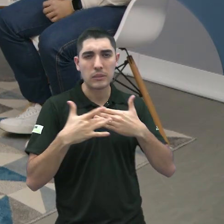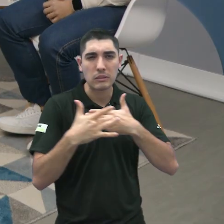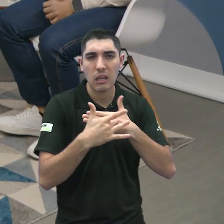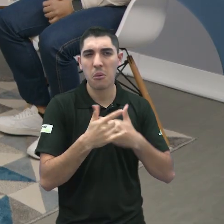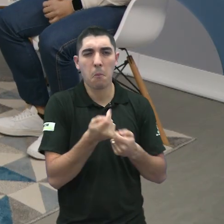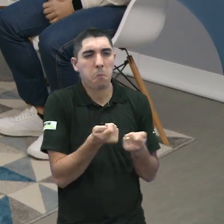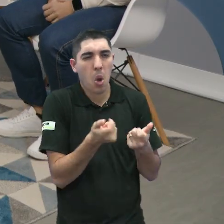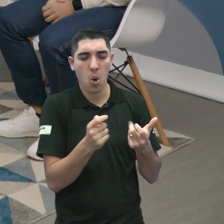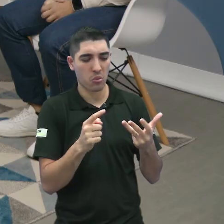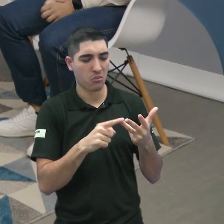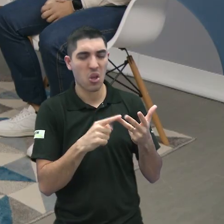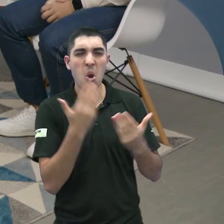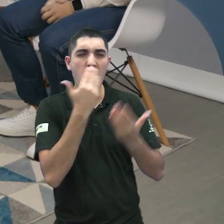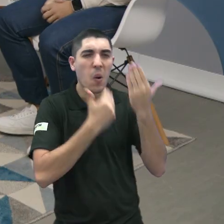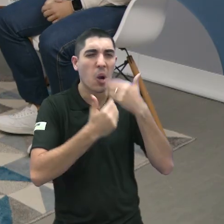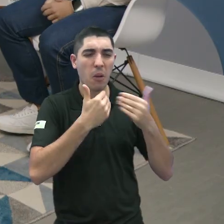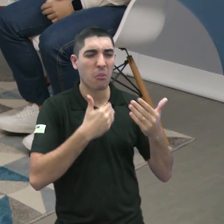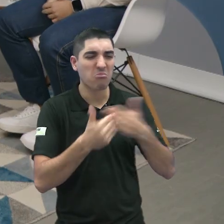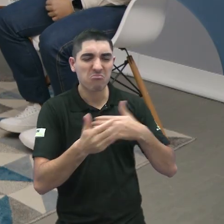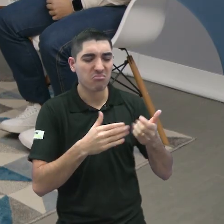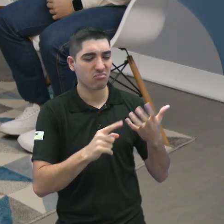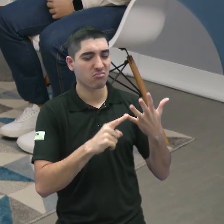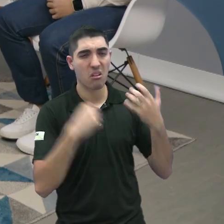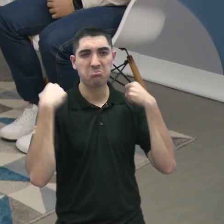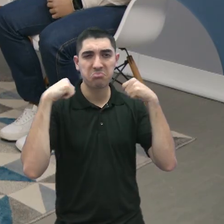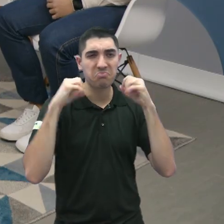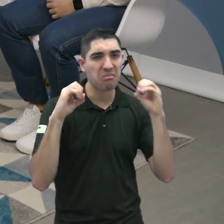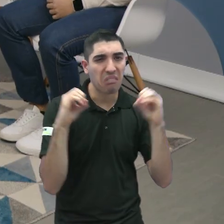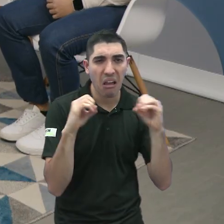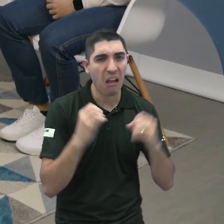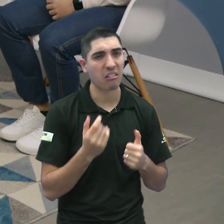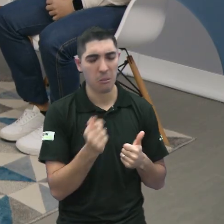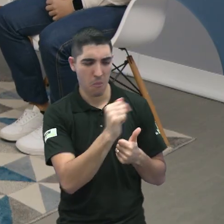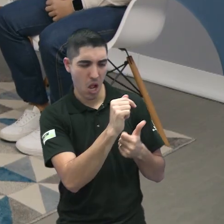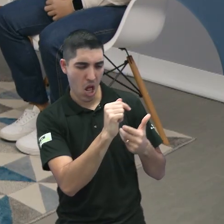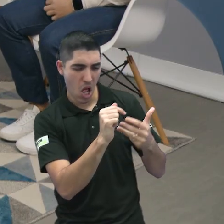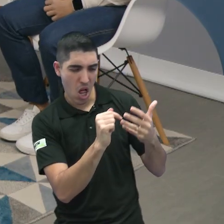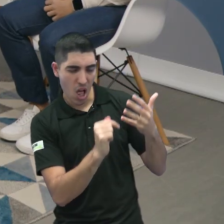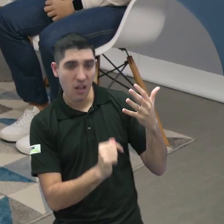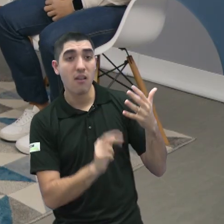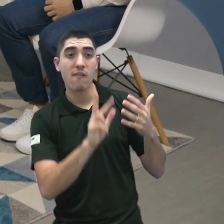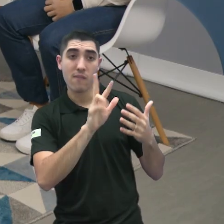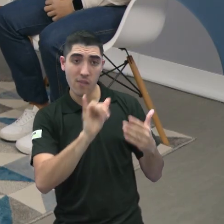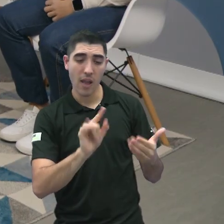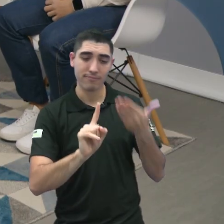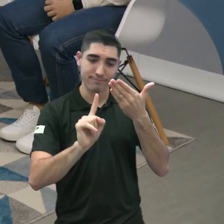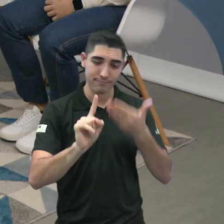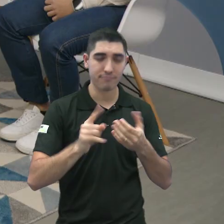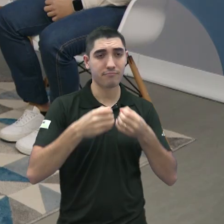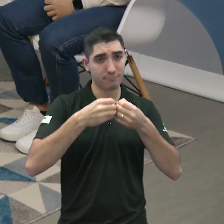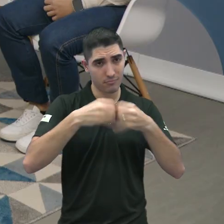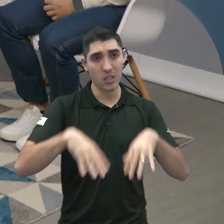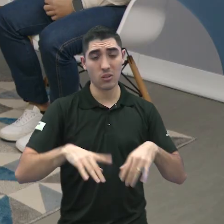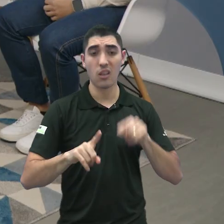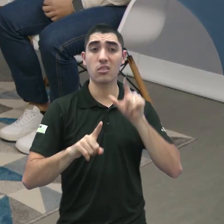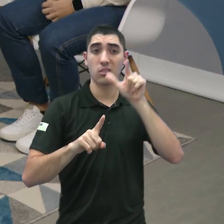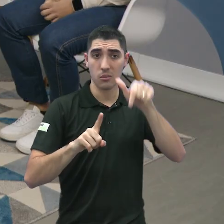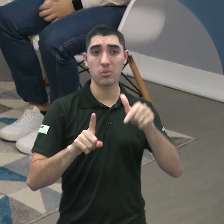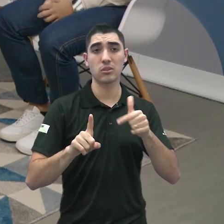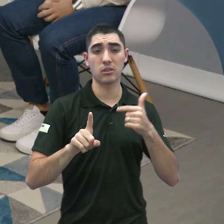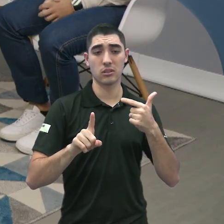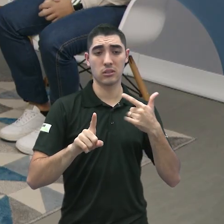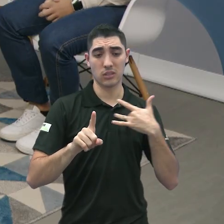se alimentam mal, não praticam exercícios, e tudo isso também vai somatizando para que apareçam